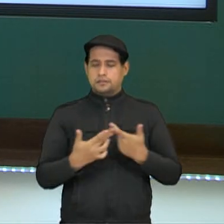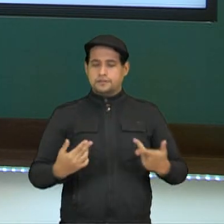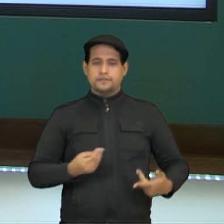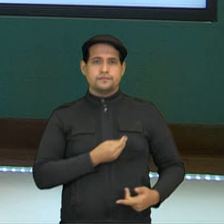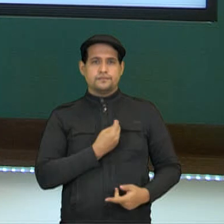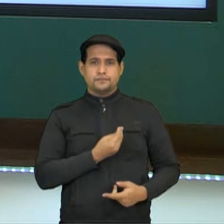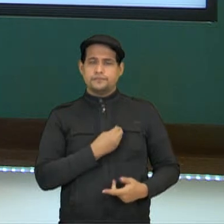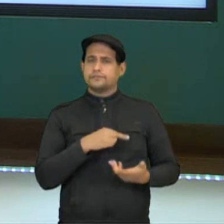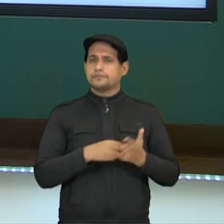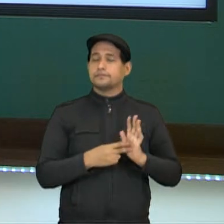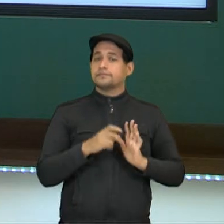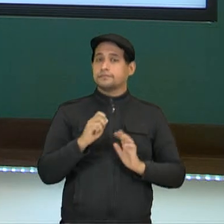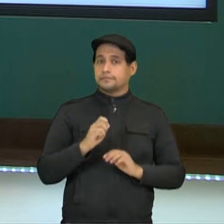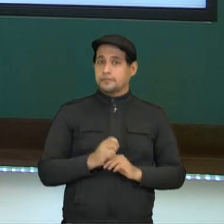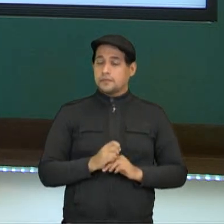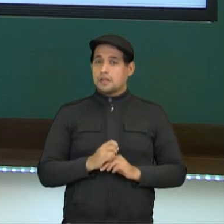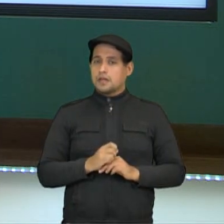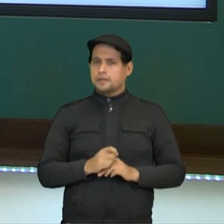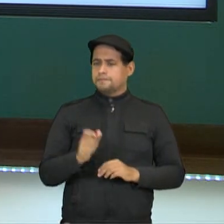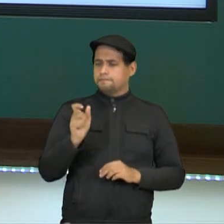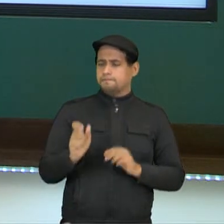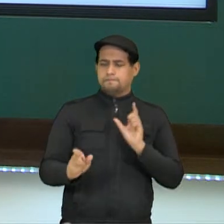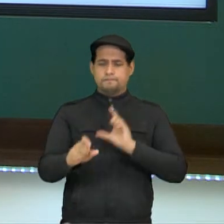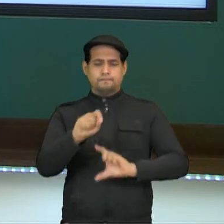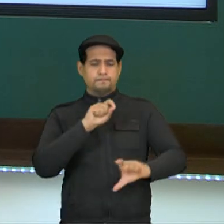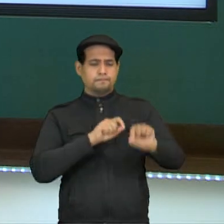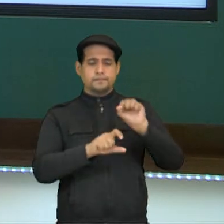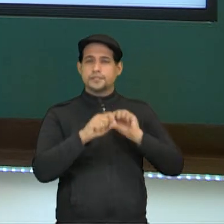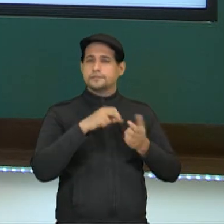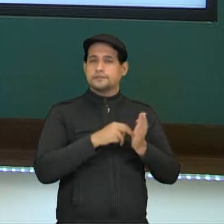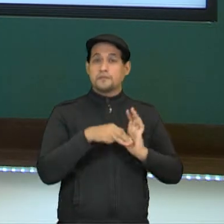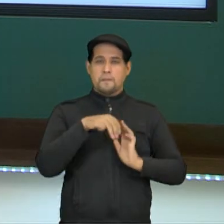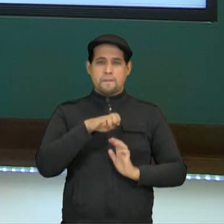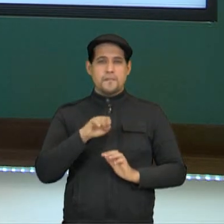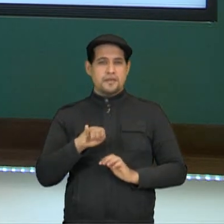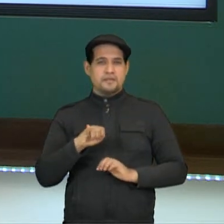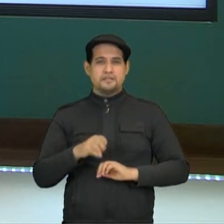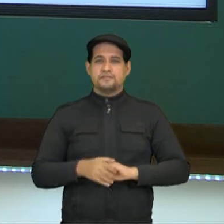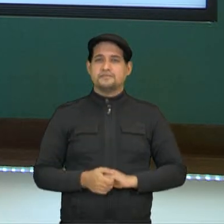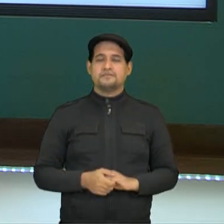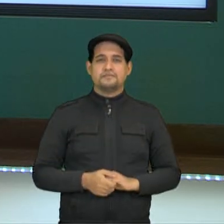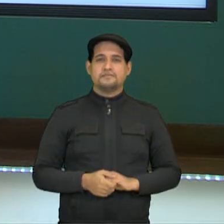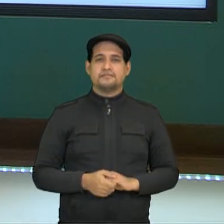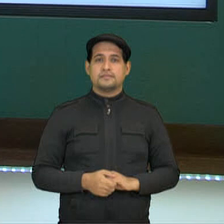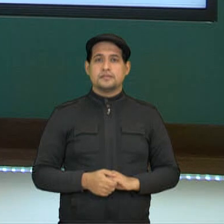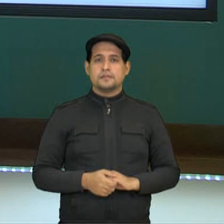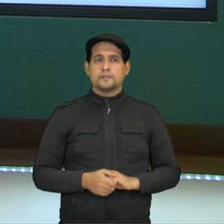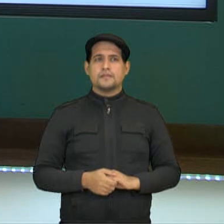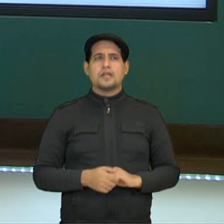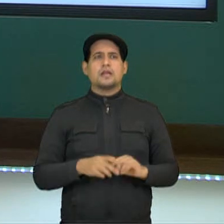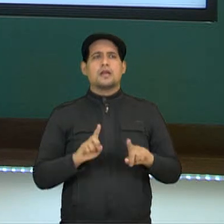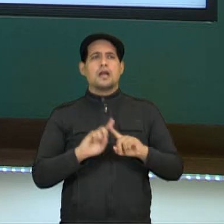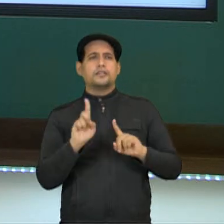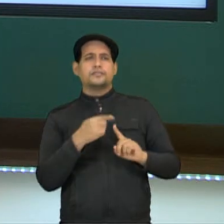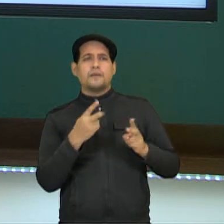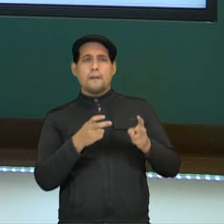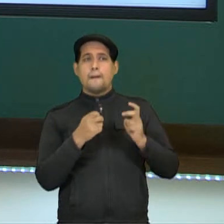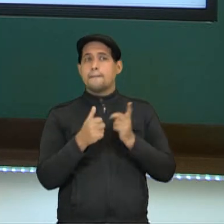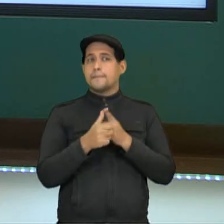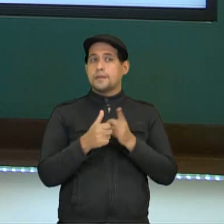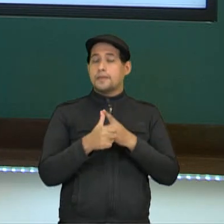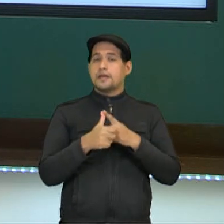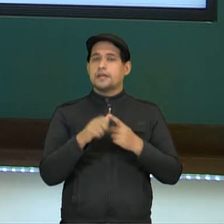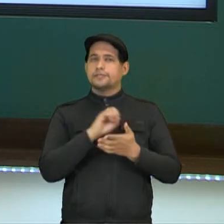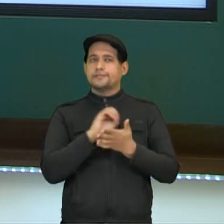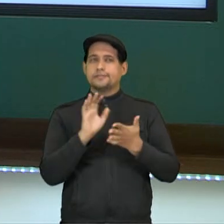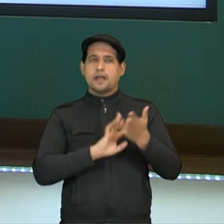seres vivos, esse agente seletivo é o meio. Então vamos para a nossa primeira atividade, trabalhando